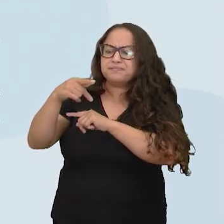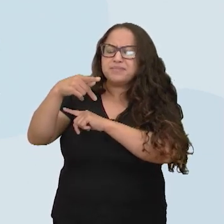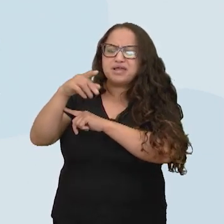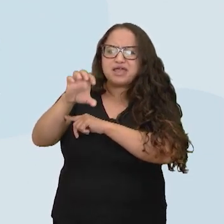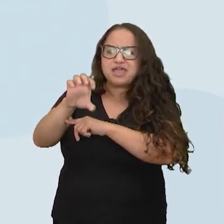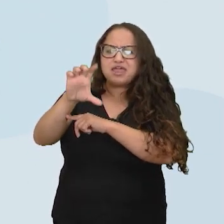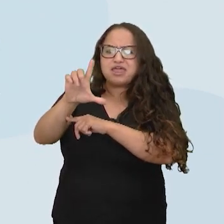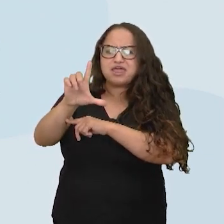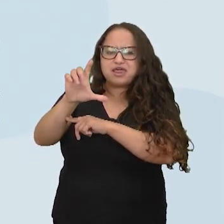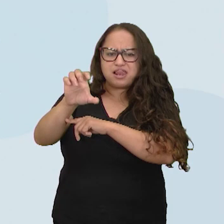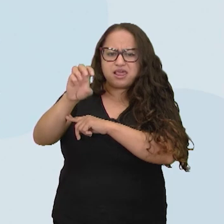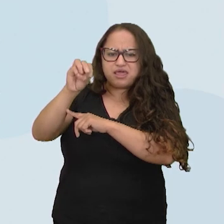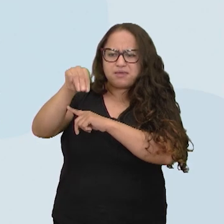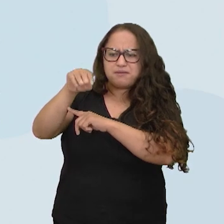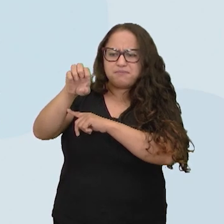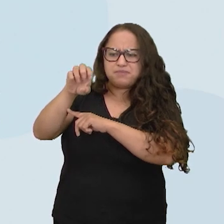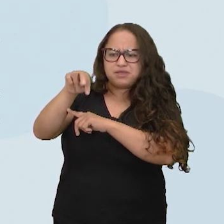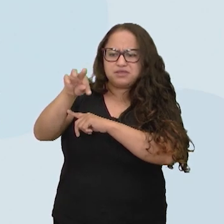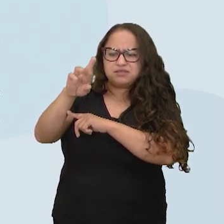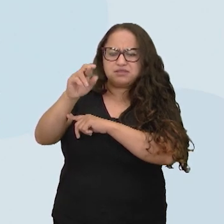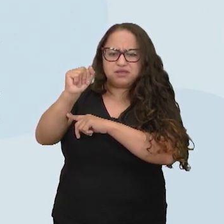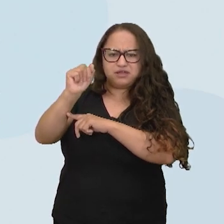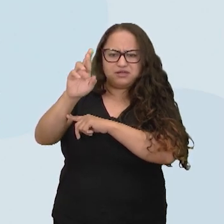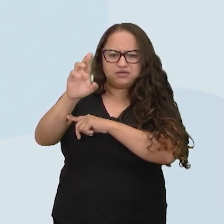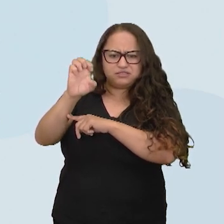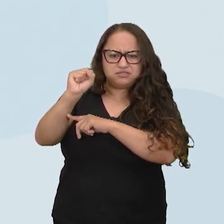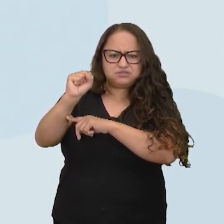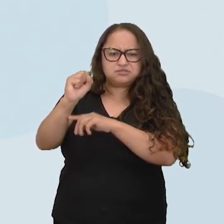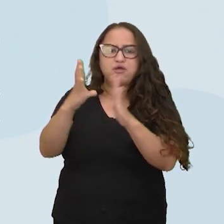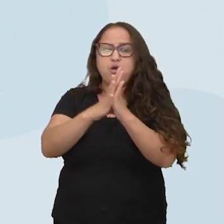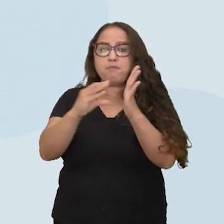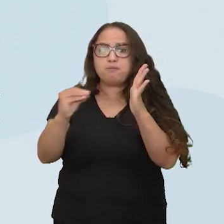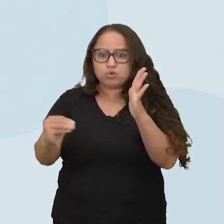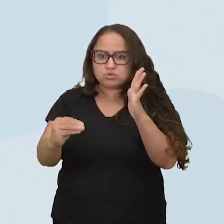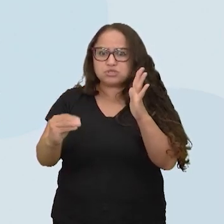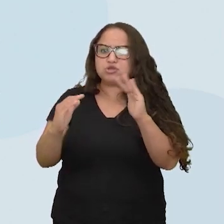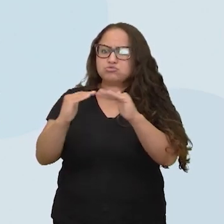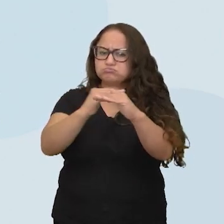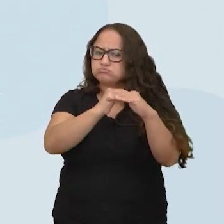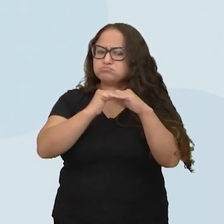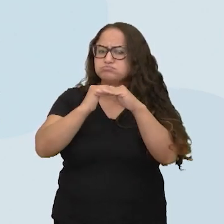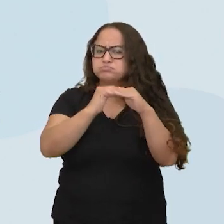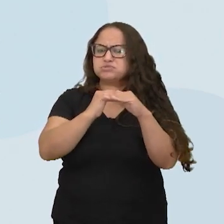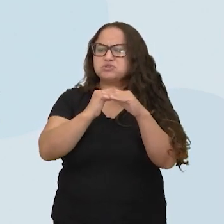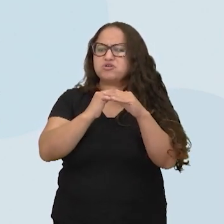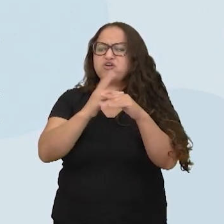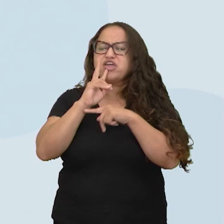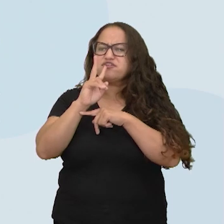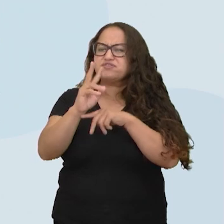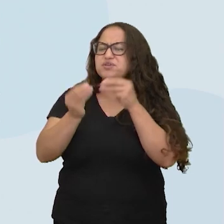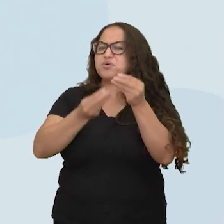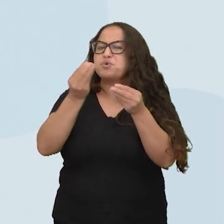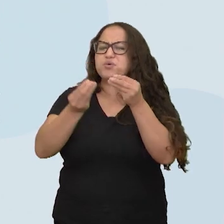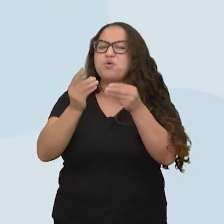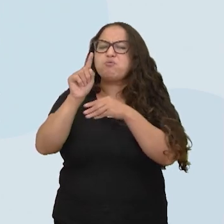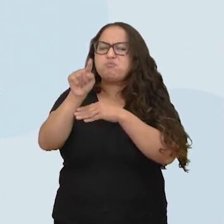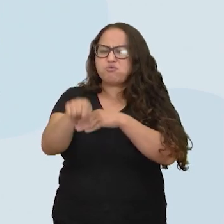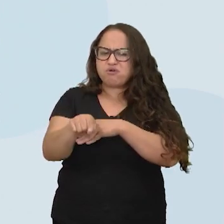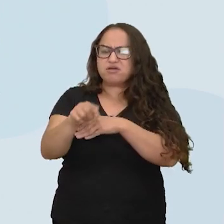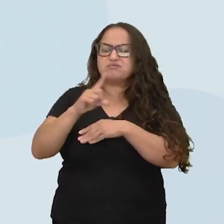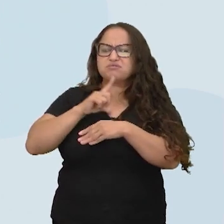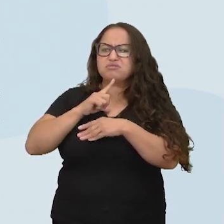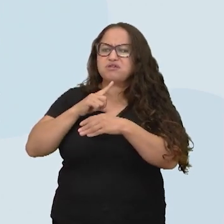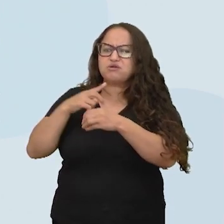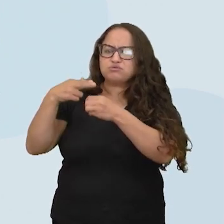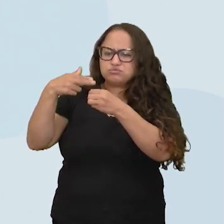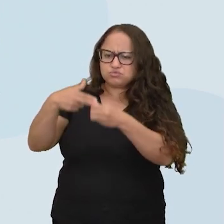forças fundamentais na natureza, o modelo padrão e discutir um pouquinho a estabilidade nuclear.